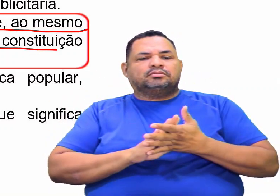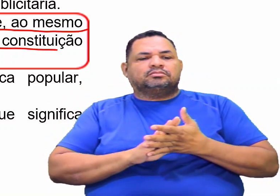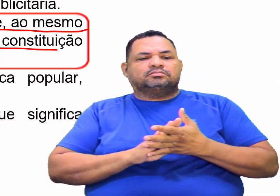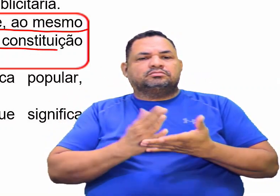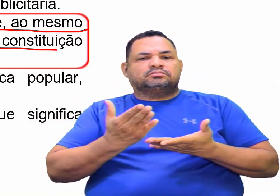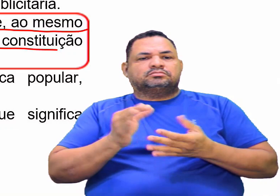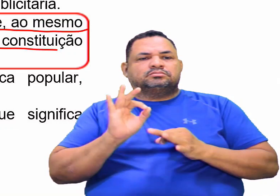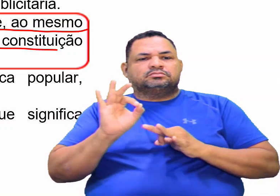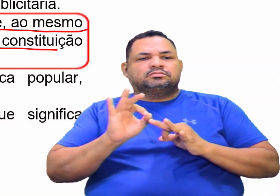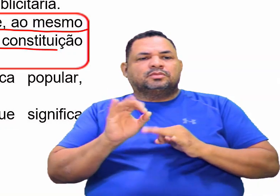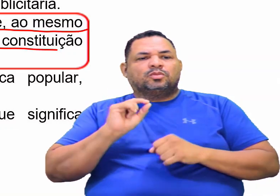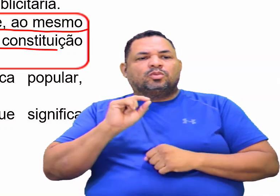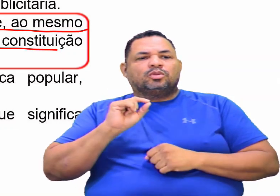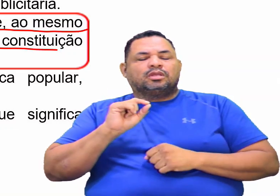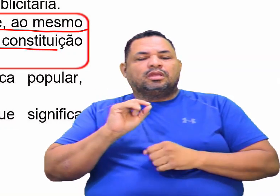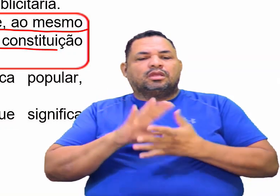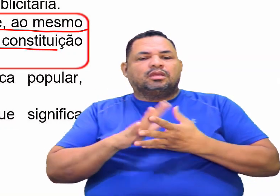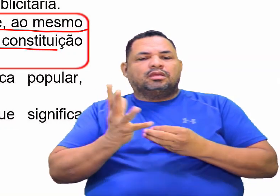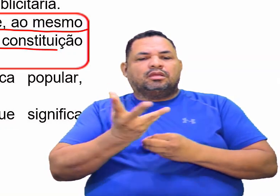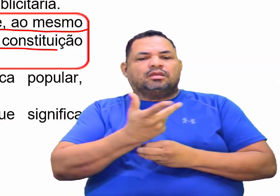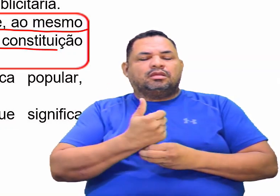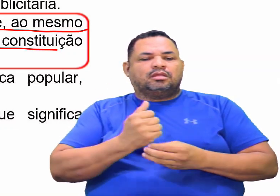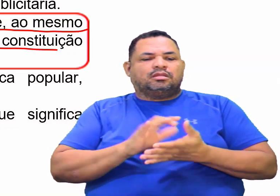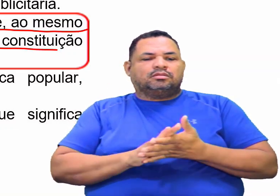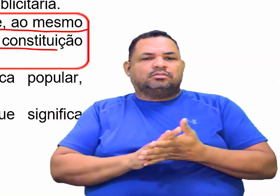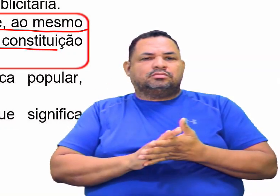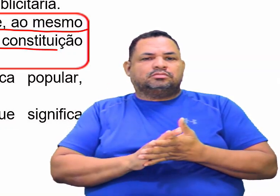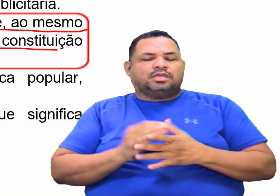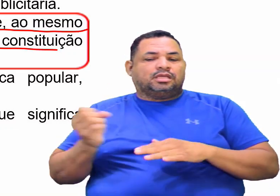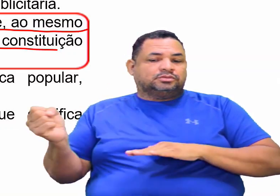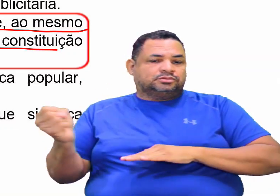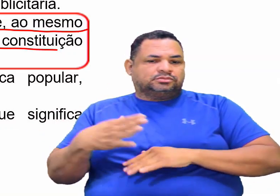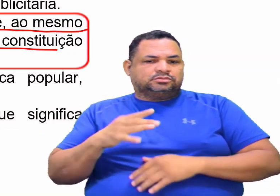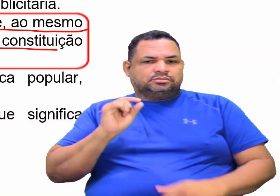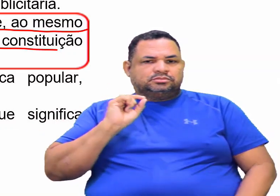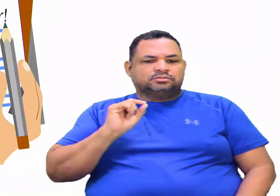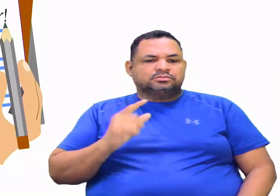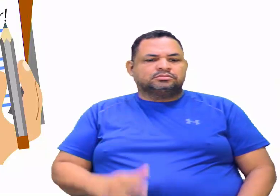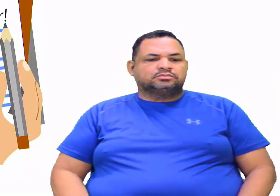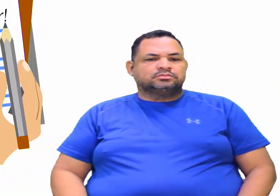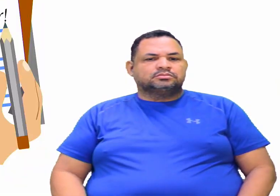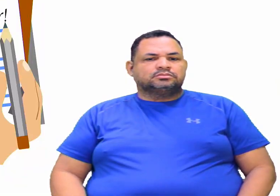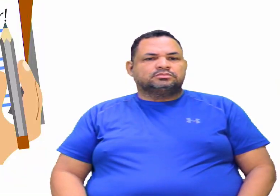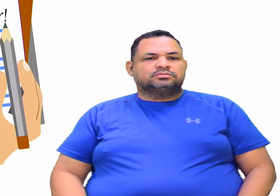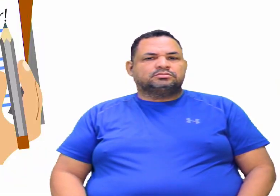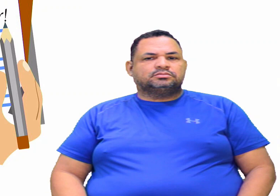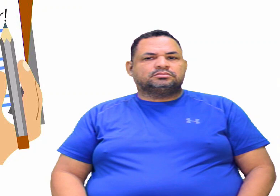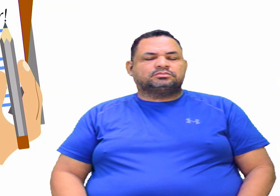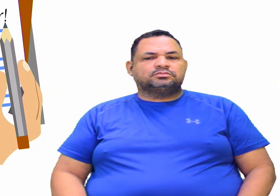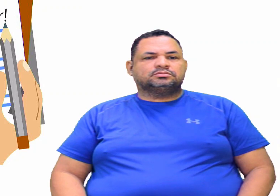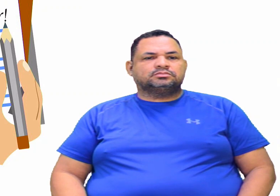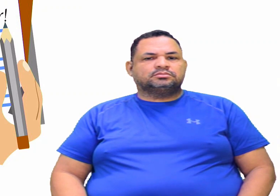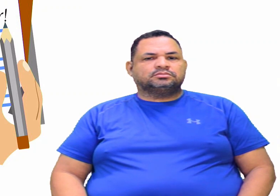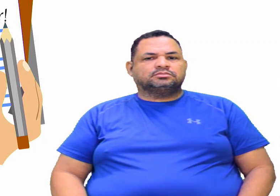nova mentalidade sobre o que é arte. Então, arte contemporânea, é isso aí. Gente,